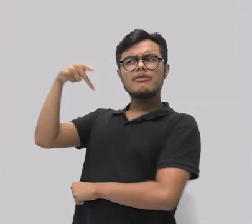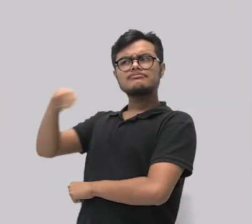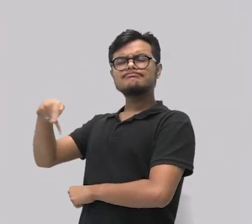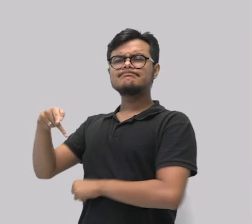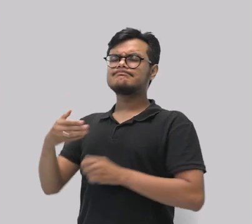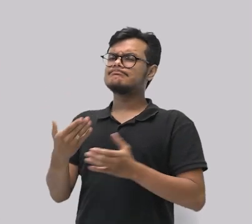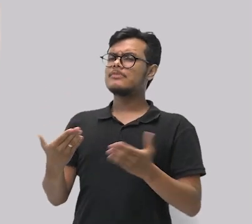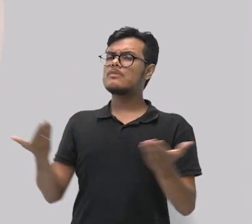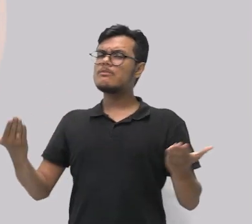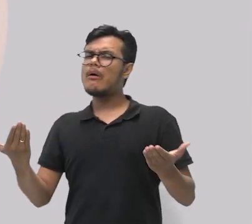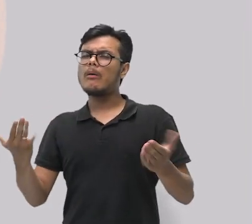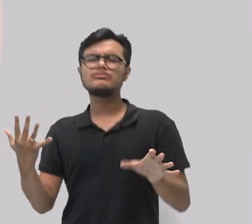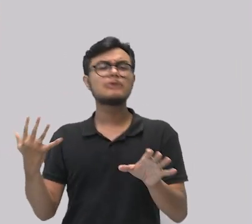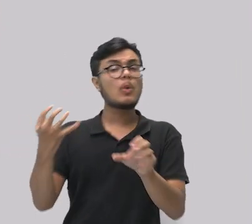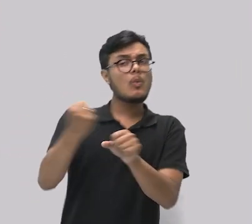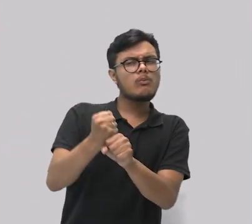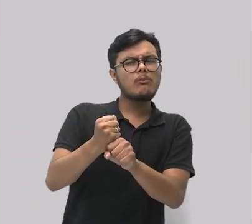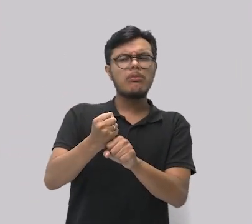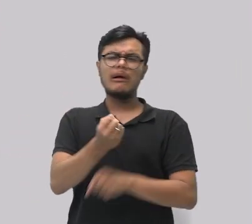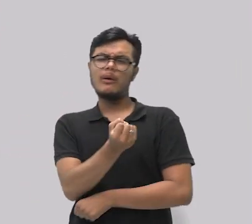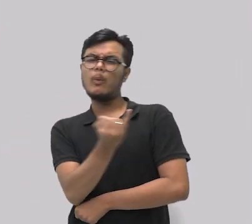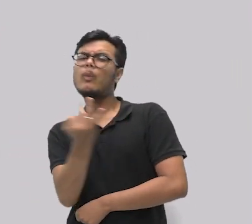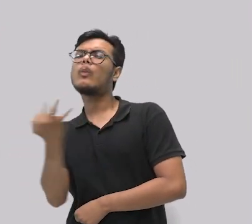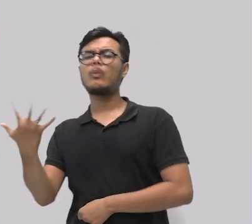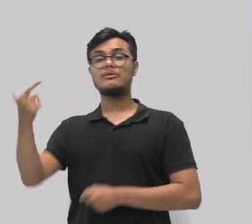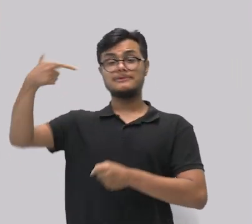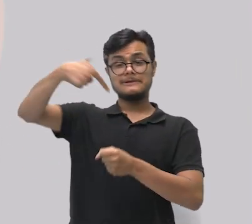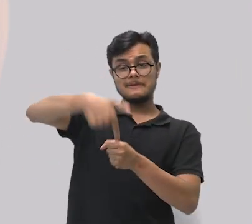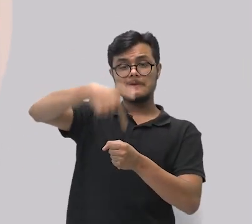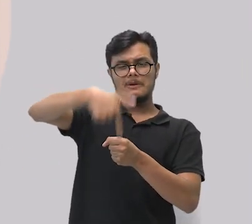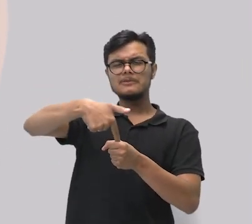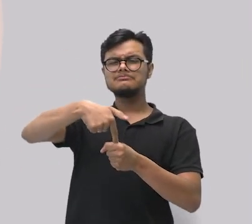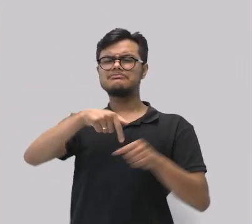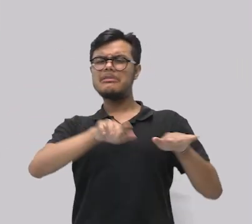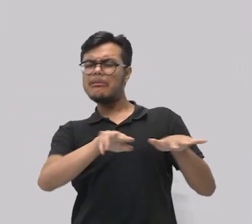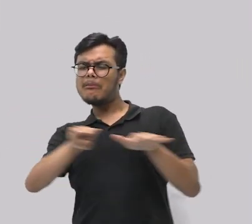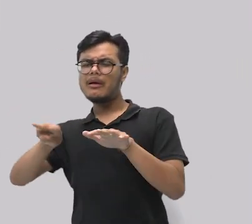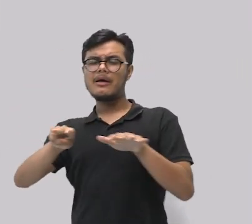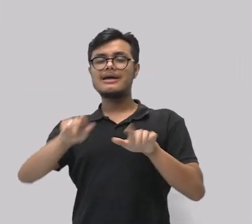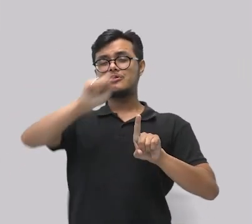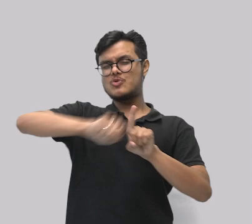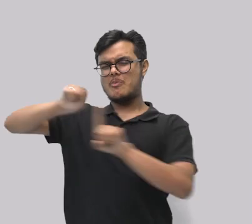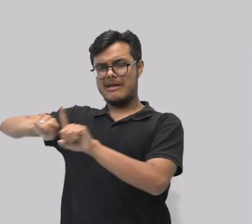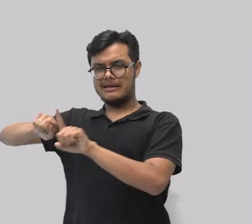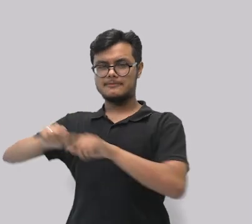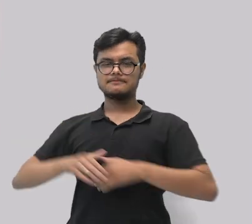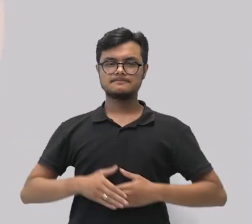foi a quantidade total de combustível que o professor Paulo colocou no carro durante o mês?